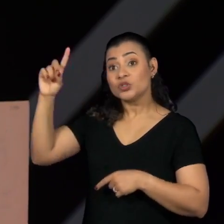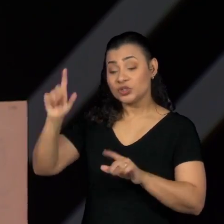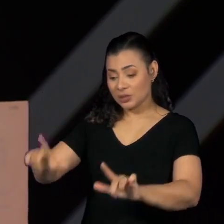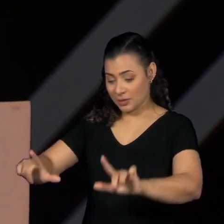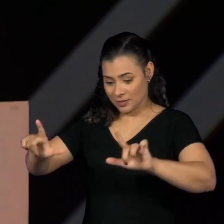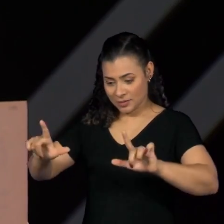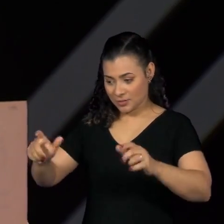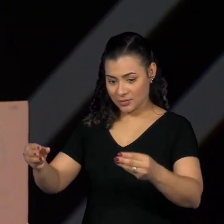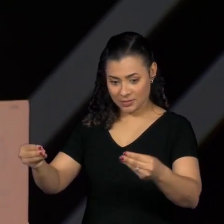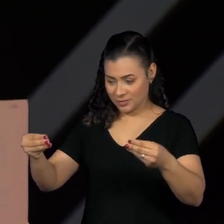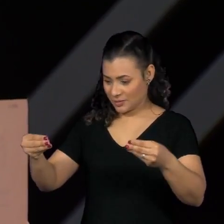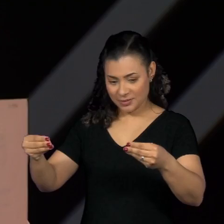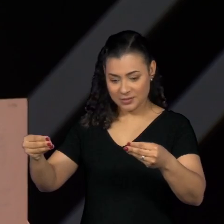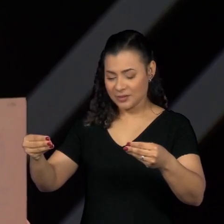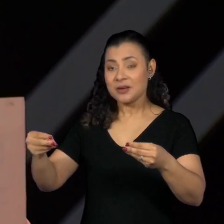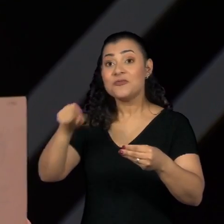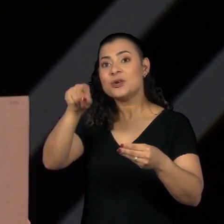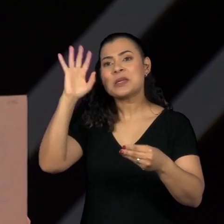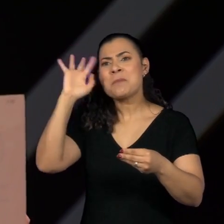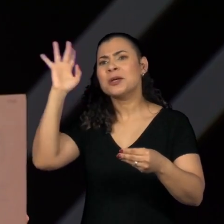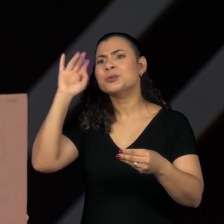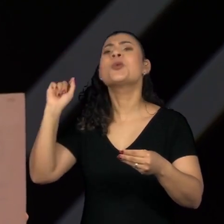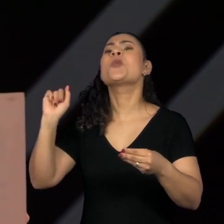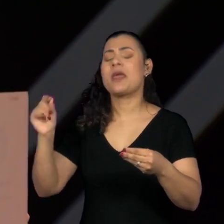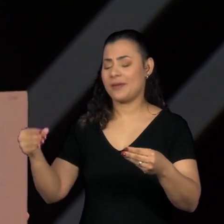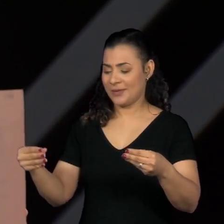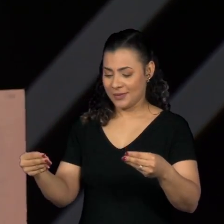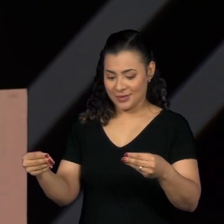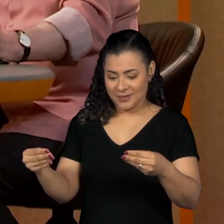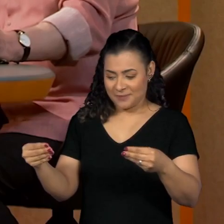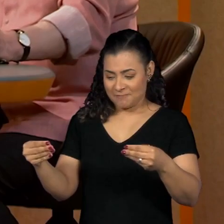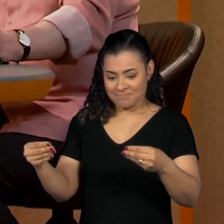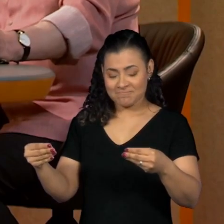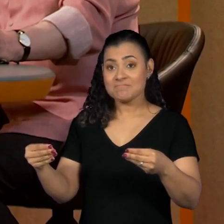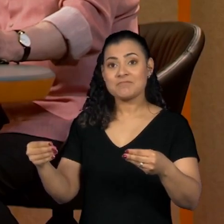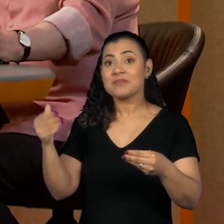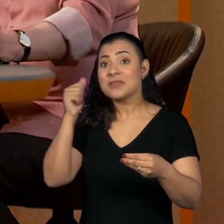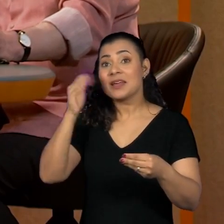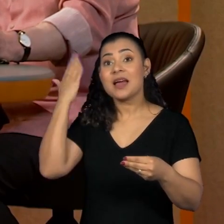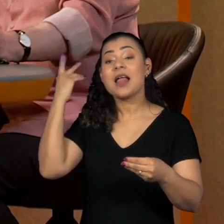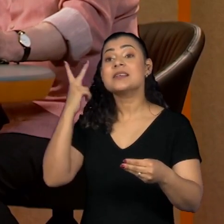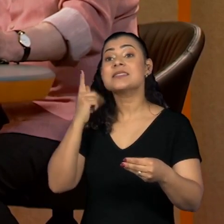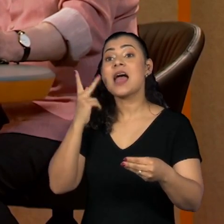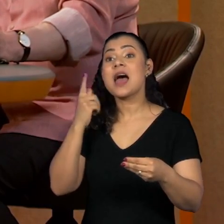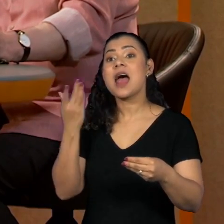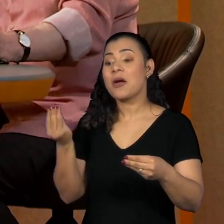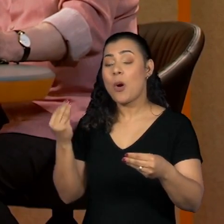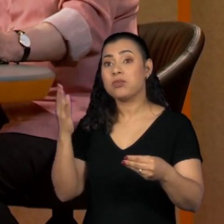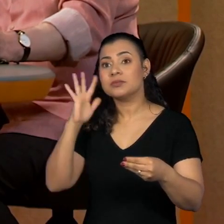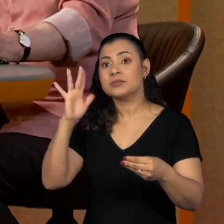que passou na sua cabeça, na cabeça daquela menina lá do Ceará?